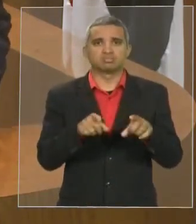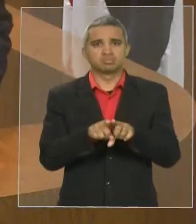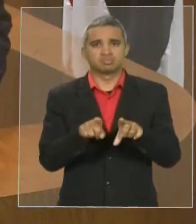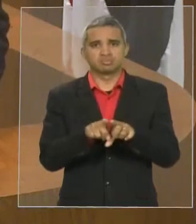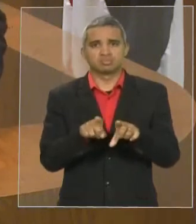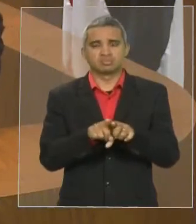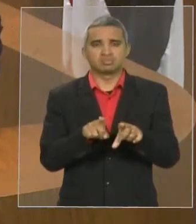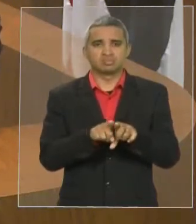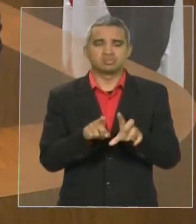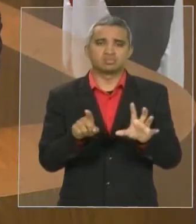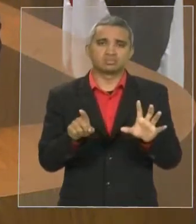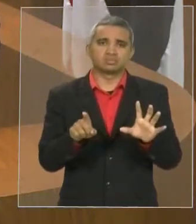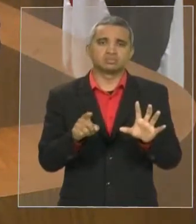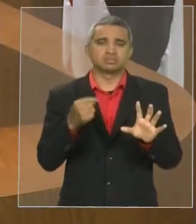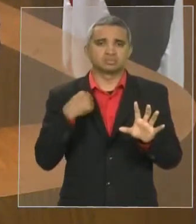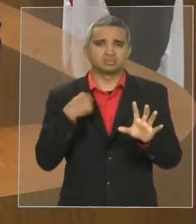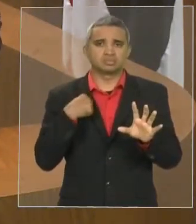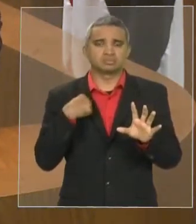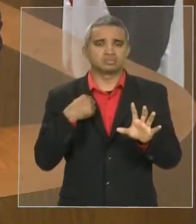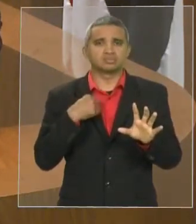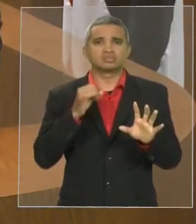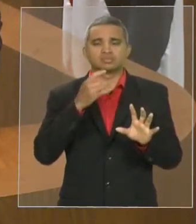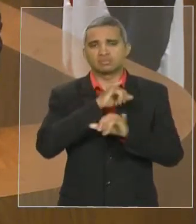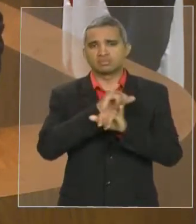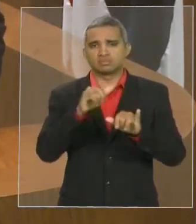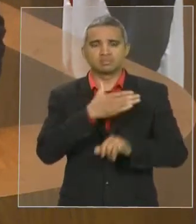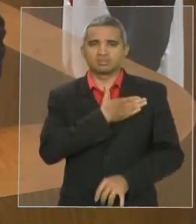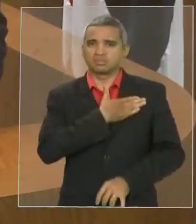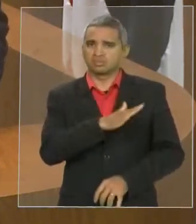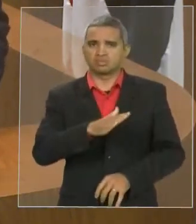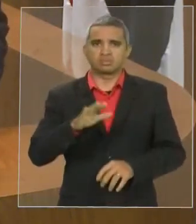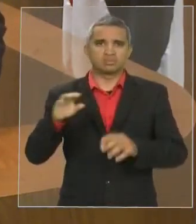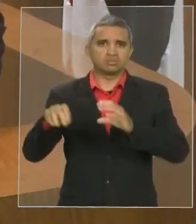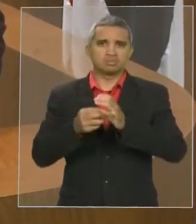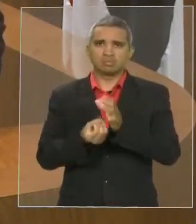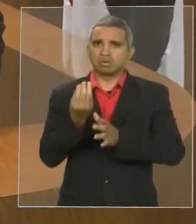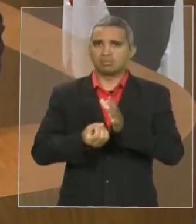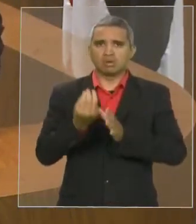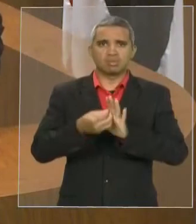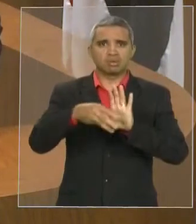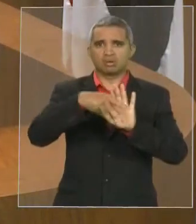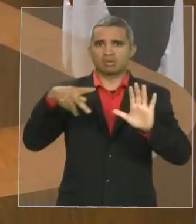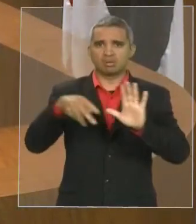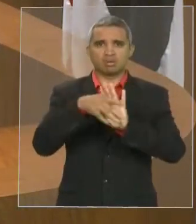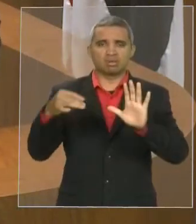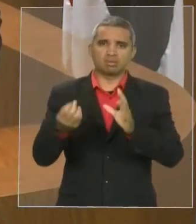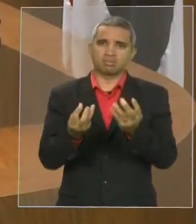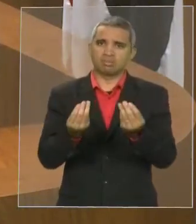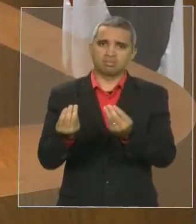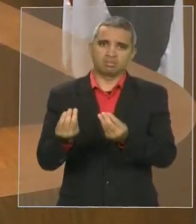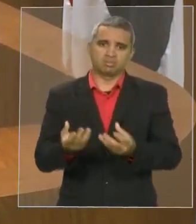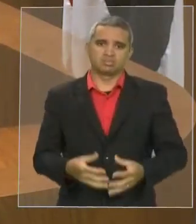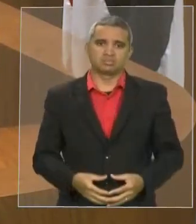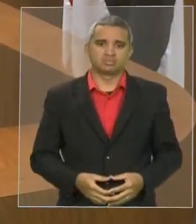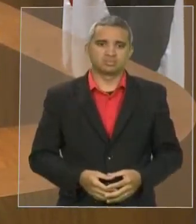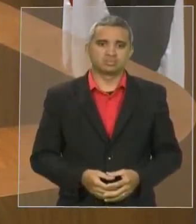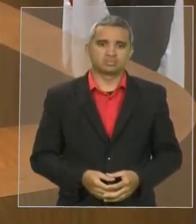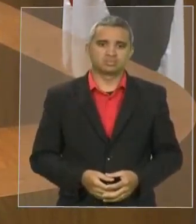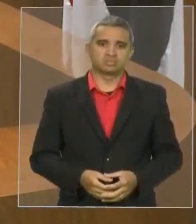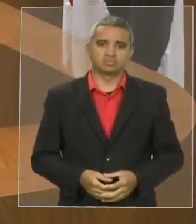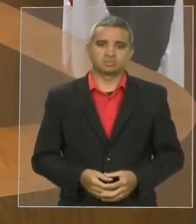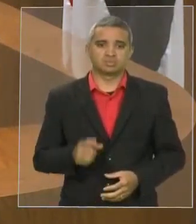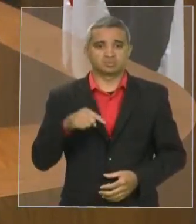lamentando que mais uma vez tenha que subir essa tribuna para discutir um tema objeto de medida provisória. Um tema que poderia ser discutido